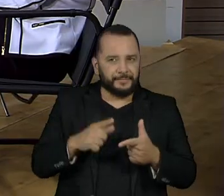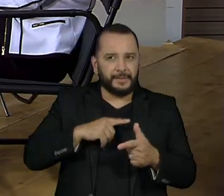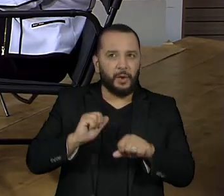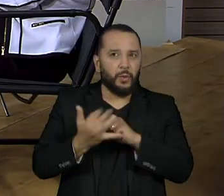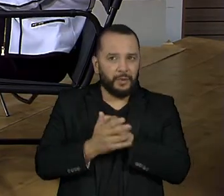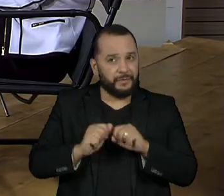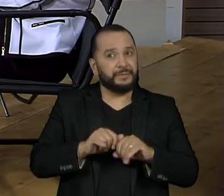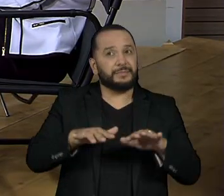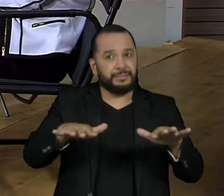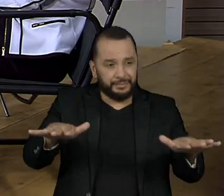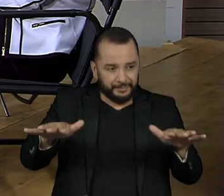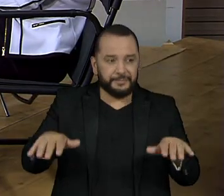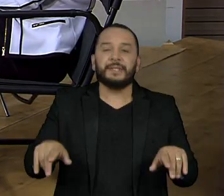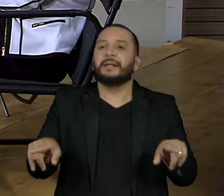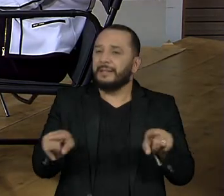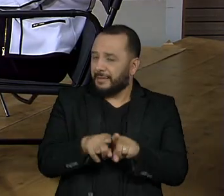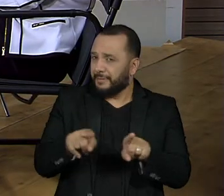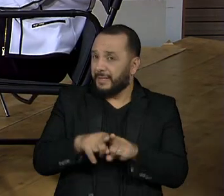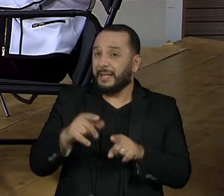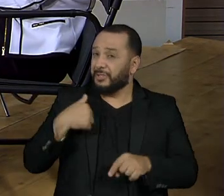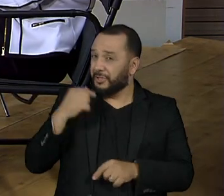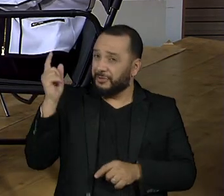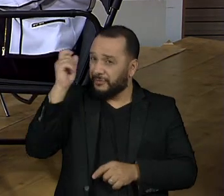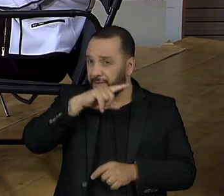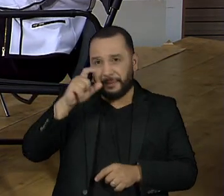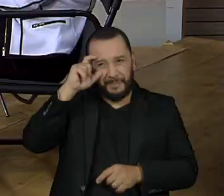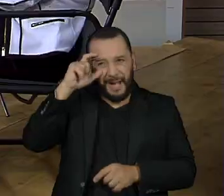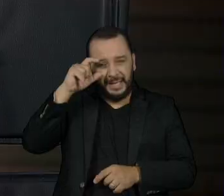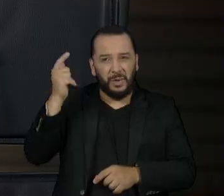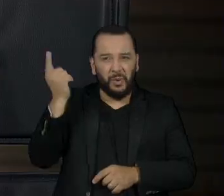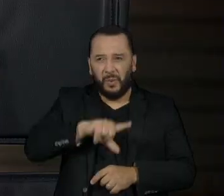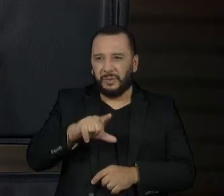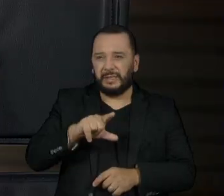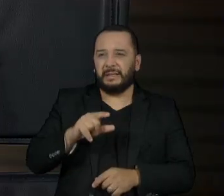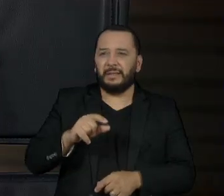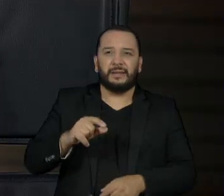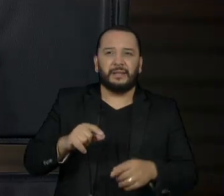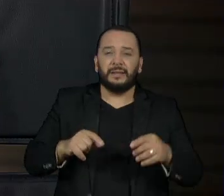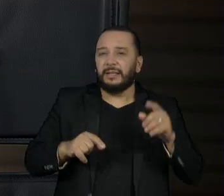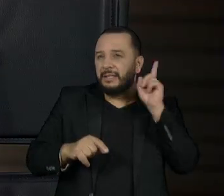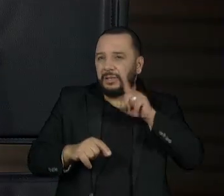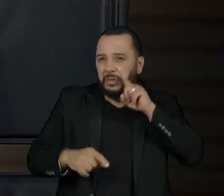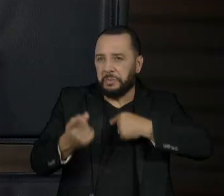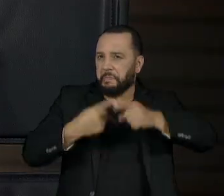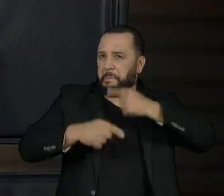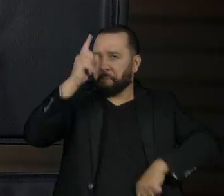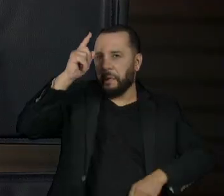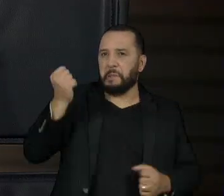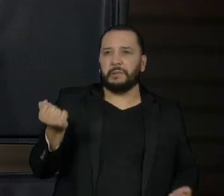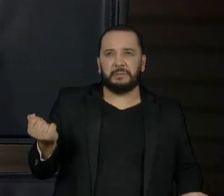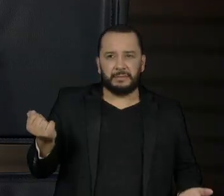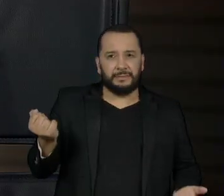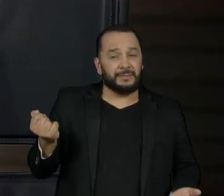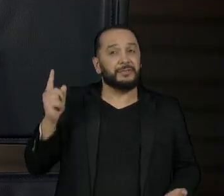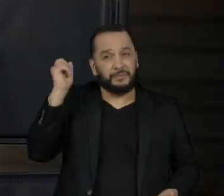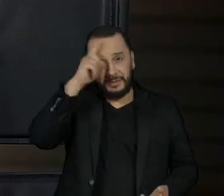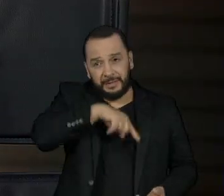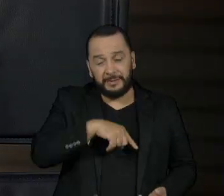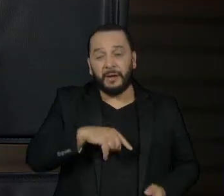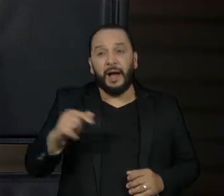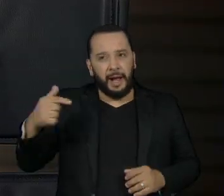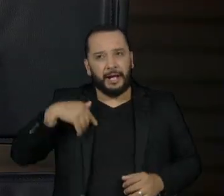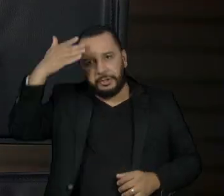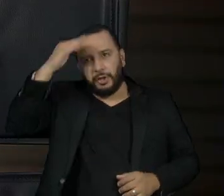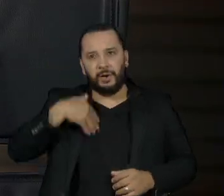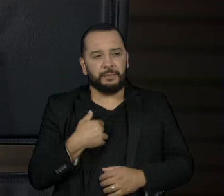um milagre e recuperar plenamente os Estados Unidos. E isso cria já essa oportunidade para o Trump voltar e falar, olha, eu avisei, né, que não